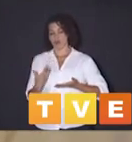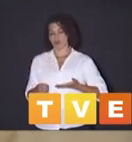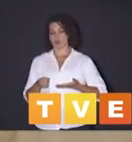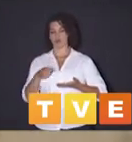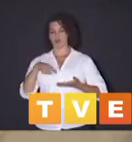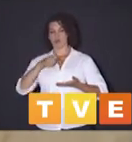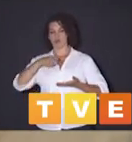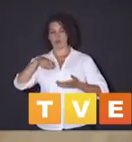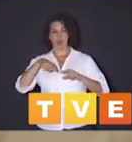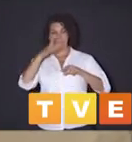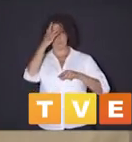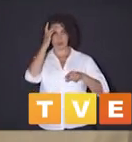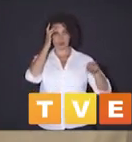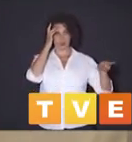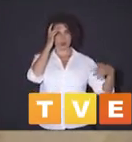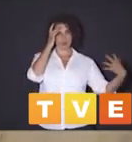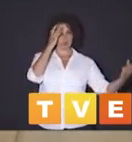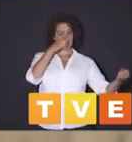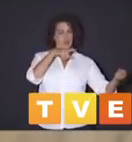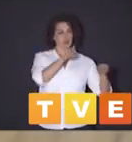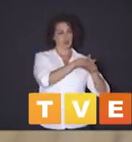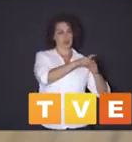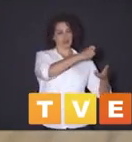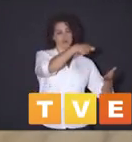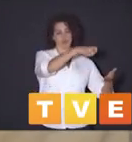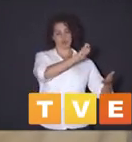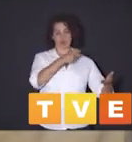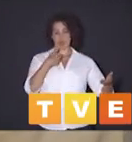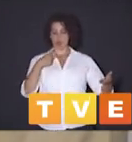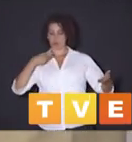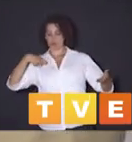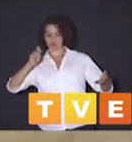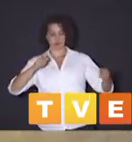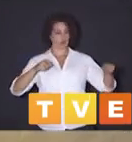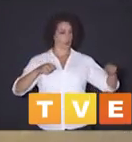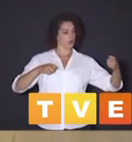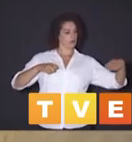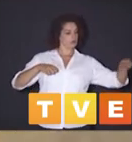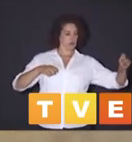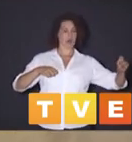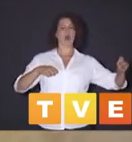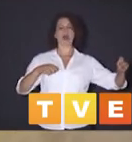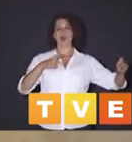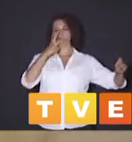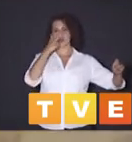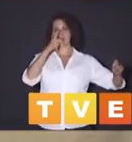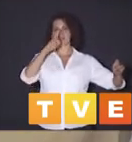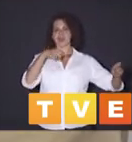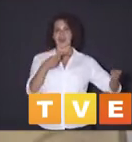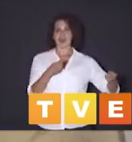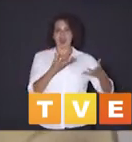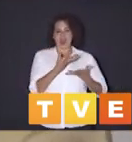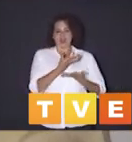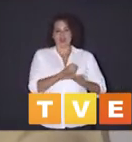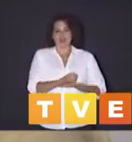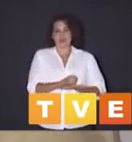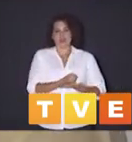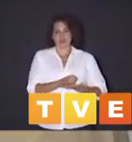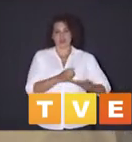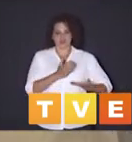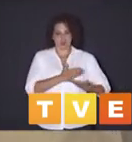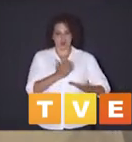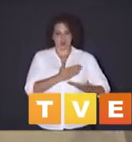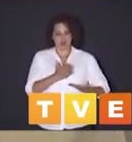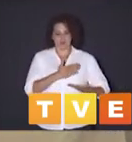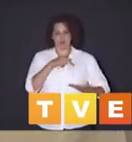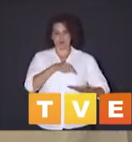receber a vacina também válida bom os dois concordam com a transação a isso vai para o livro razão esse livro razão ao bloco